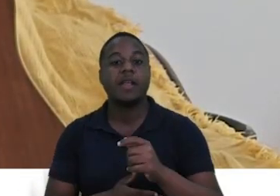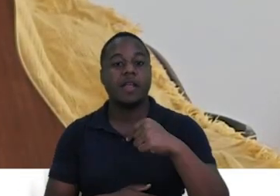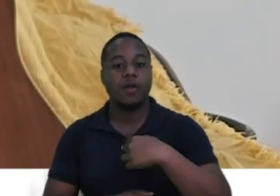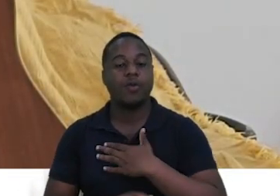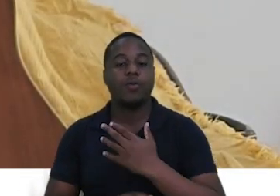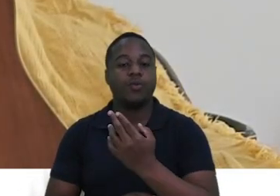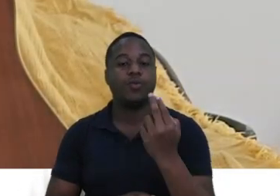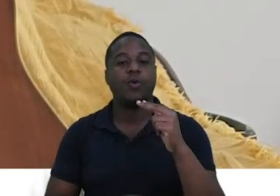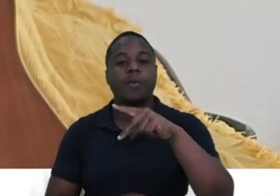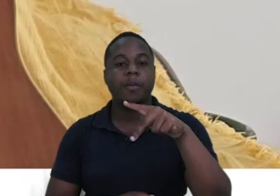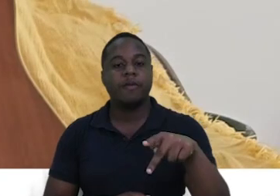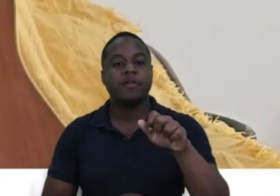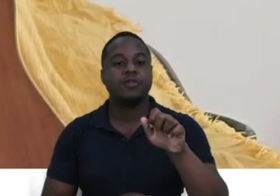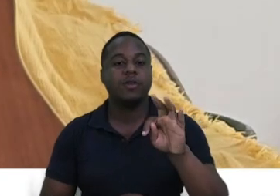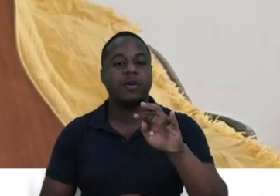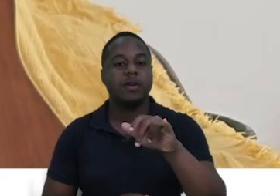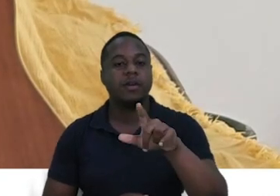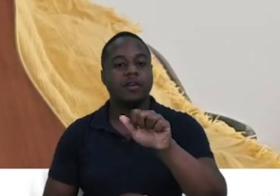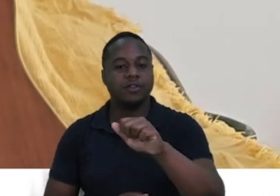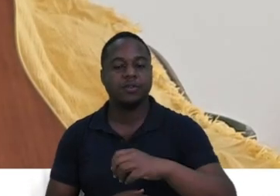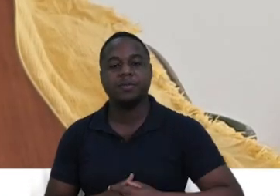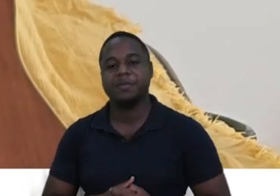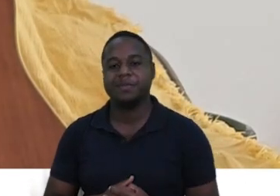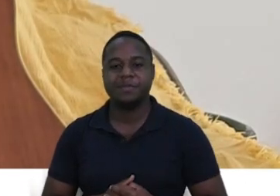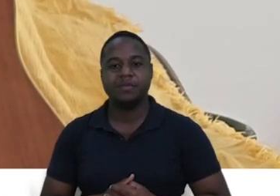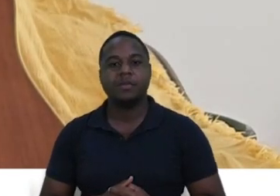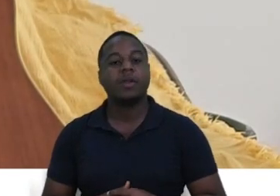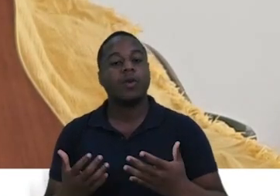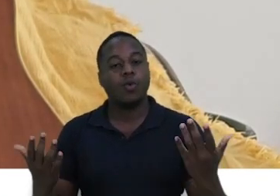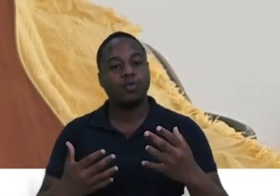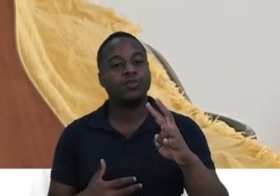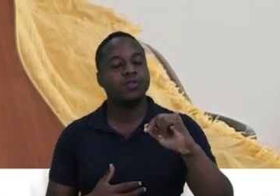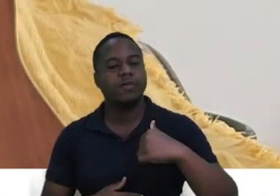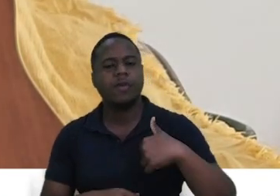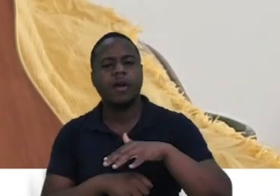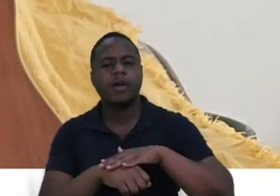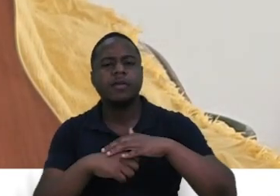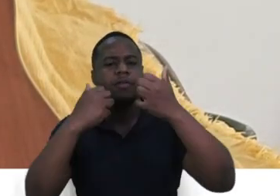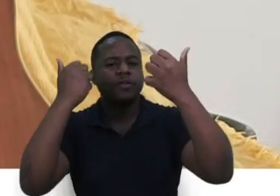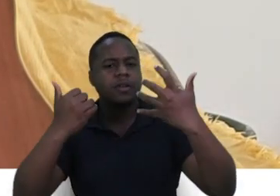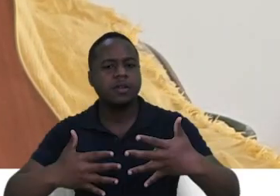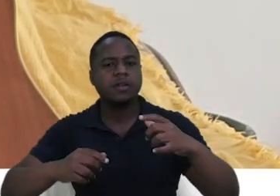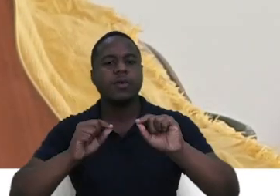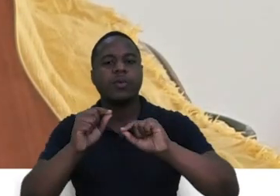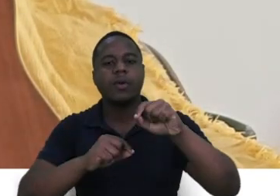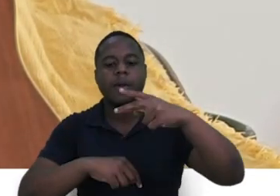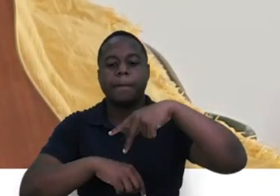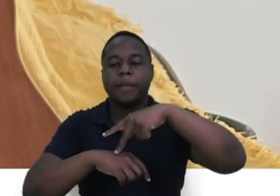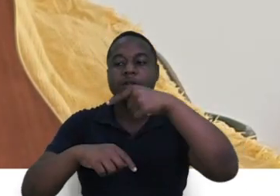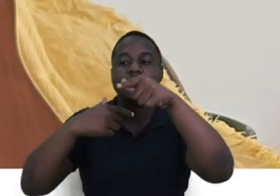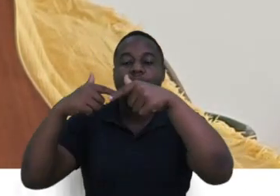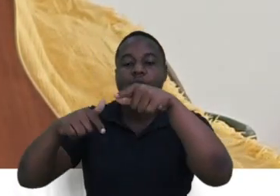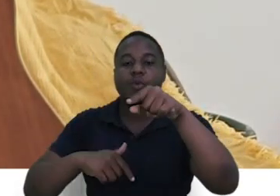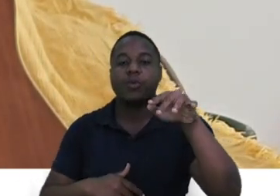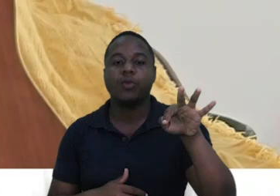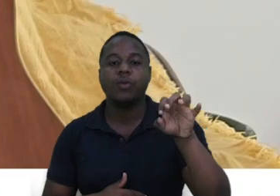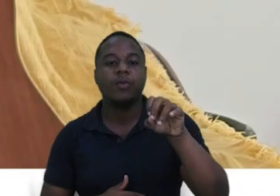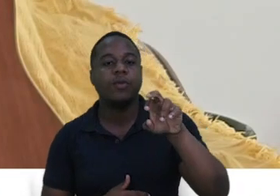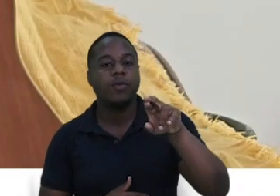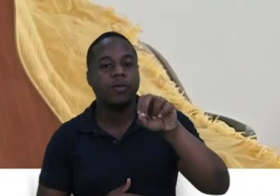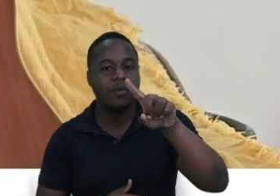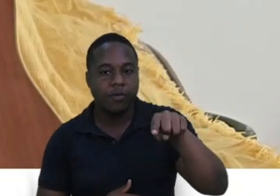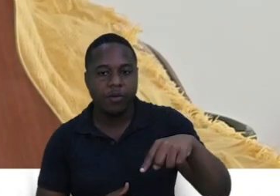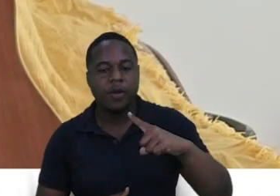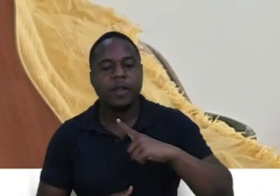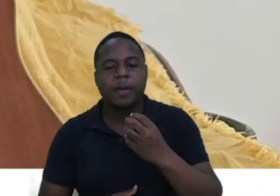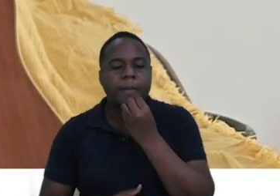aqui no mais uma Fala do Mestre. E hoje nós vamos falar um pouquinho sobre o que acontece com a internacionalização do forró. Esse ritmo